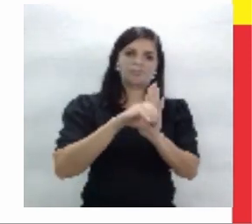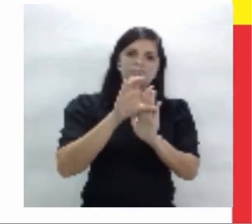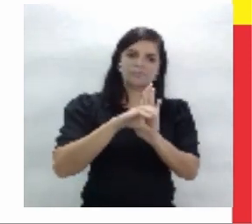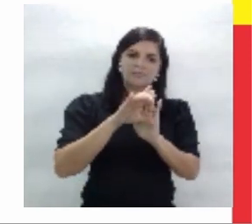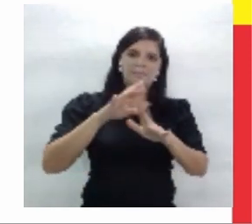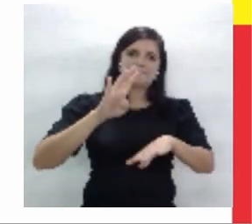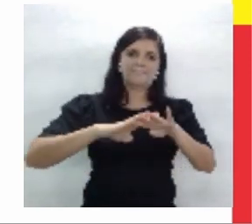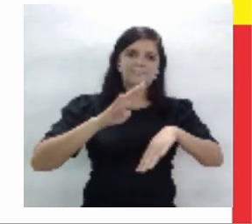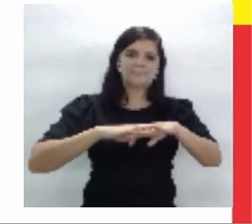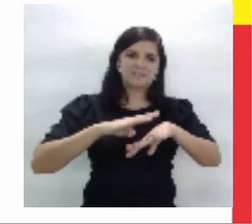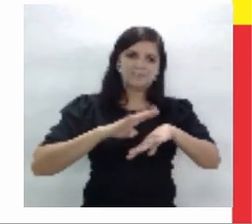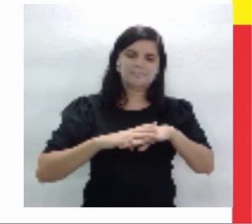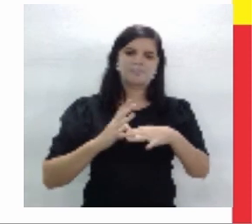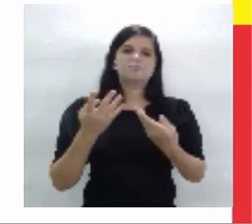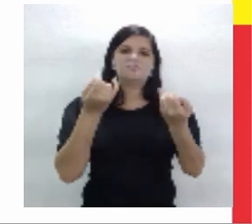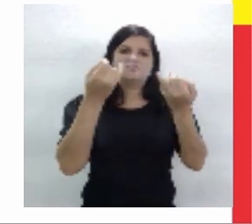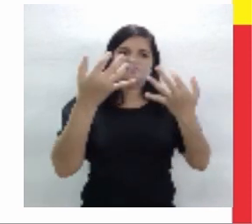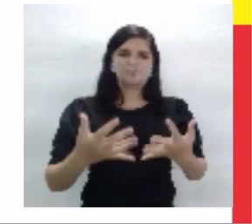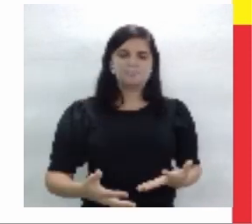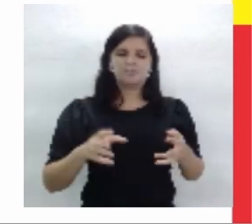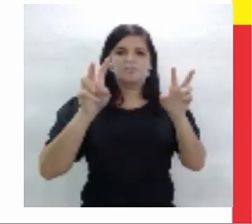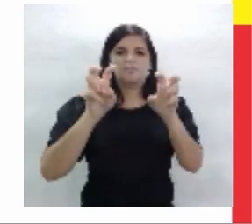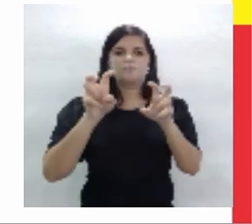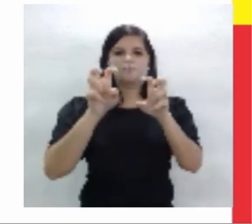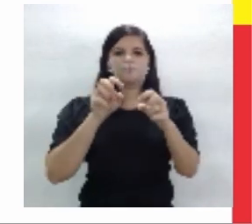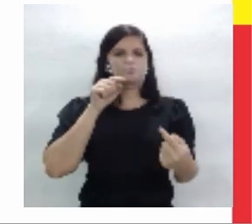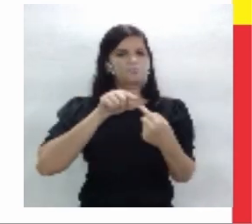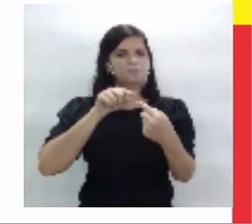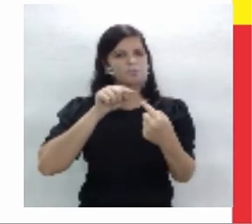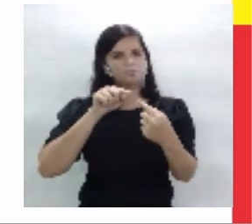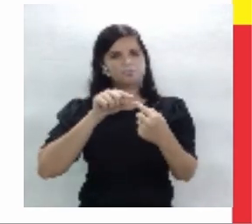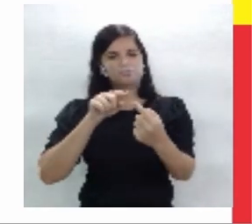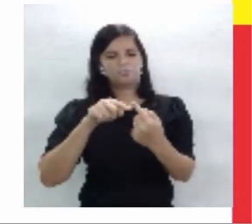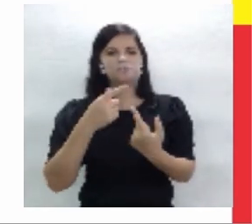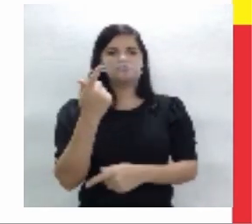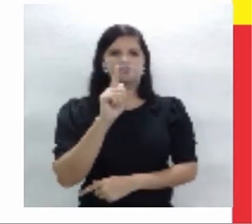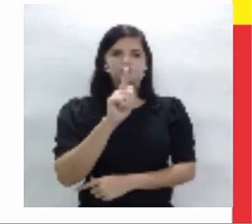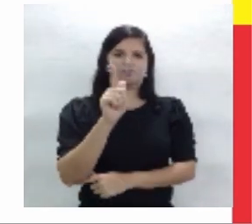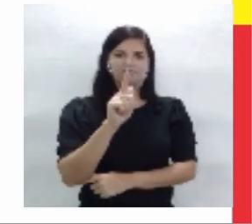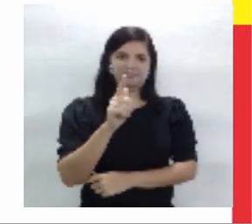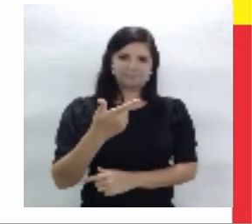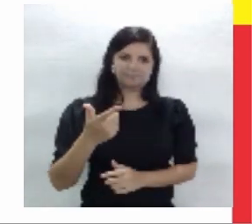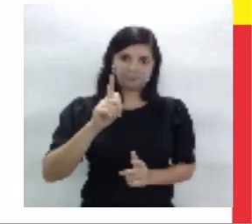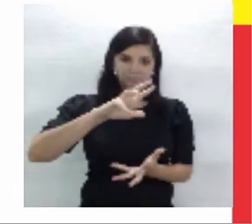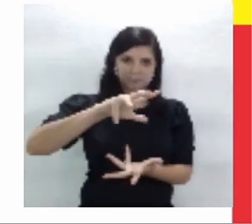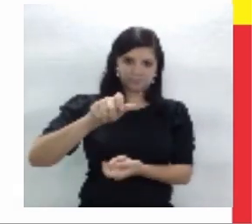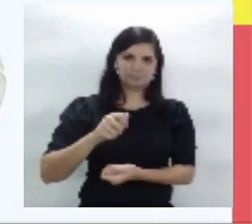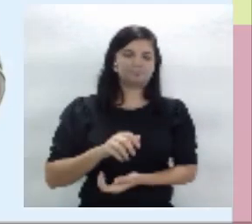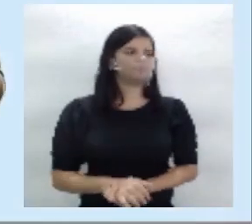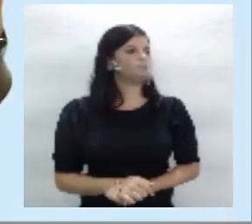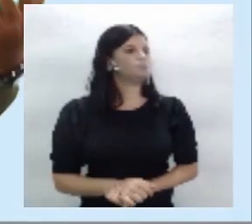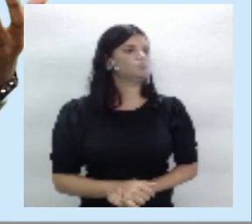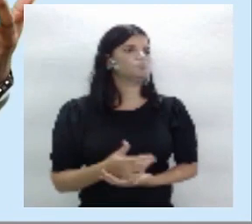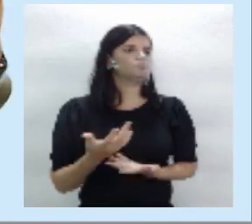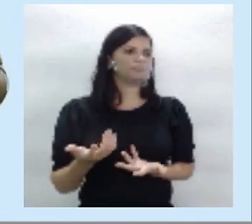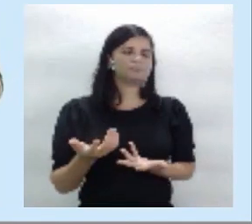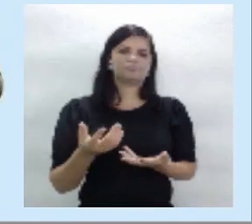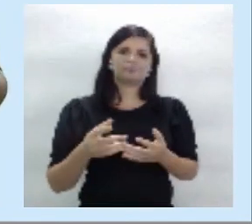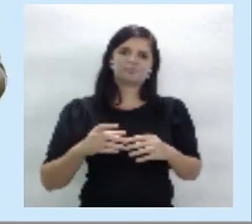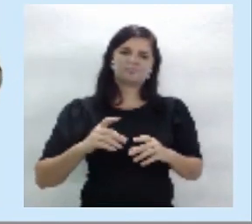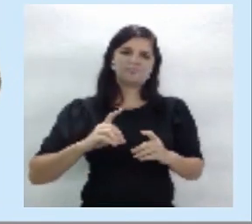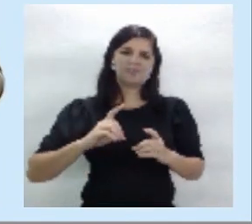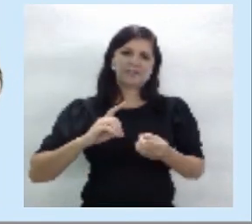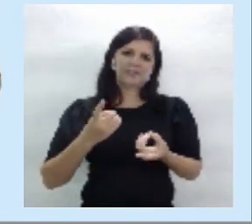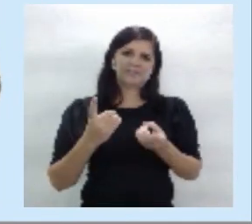da matemática para explicar assuntos relacionados à geografia. Olha para mim, oitavo ano. Essa dinâmica,